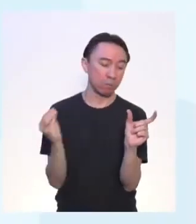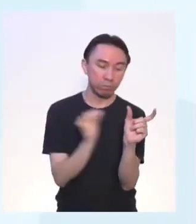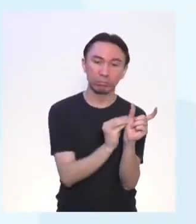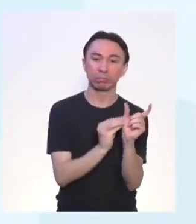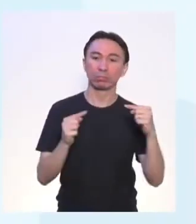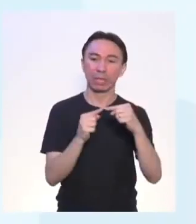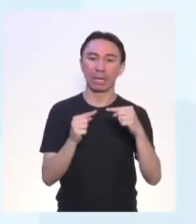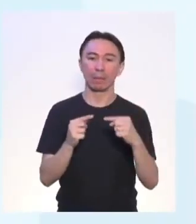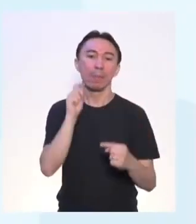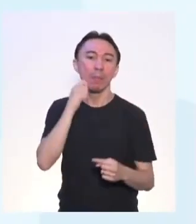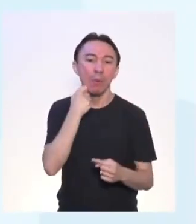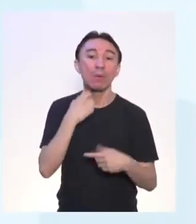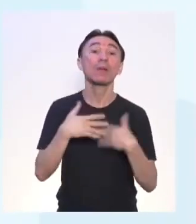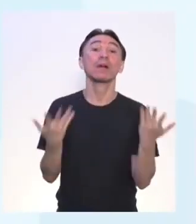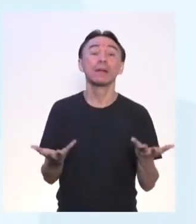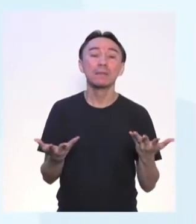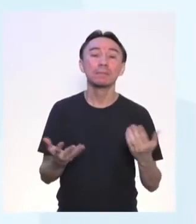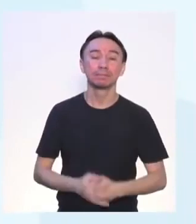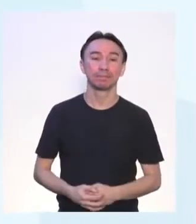outra forma, com outro vocabulário.